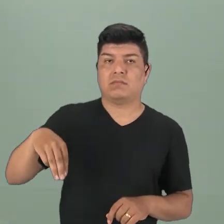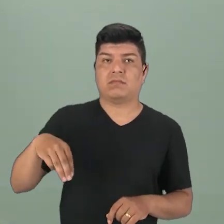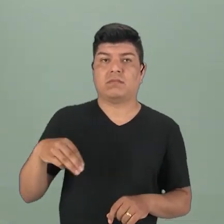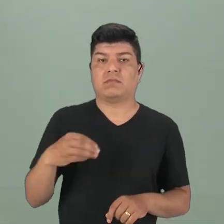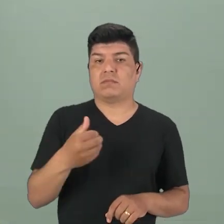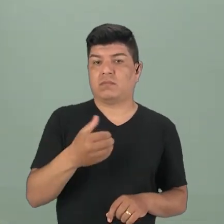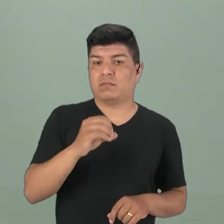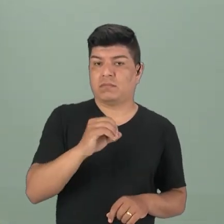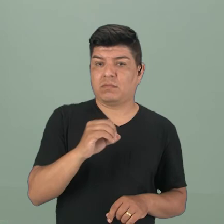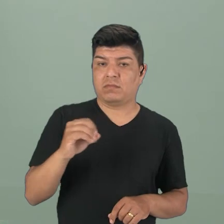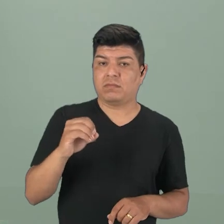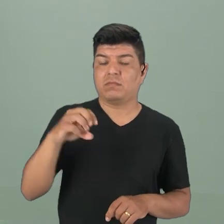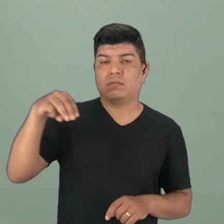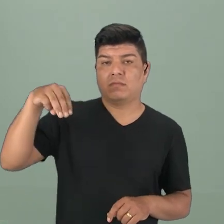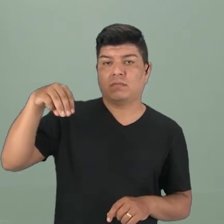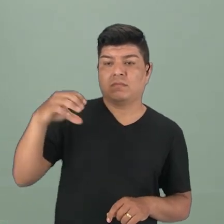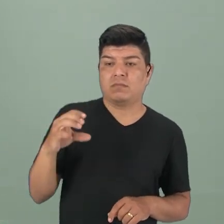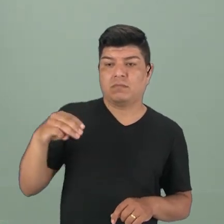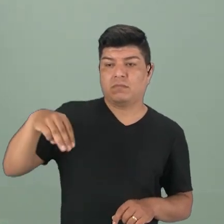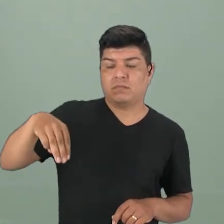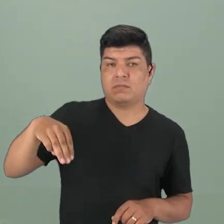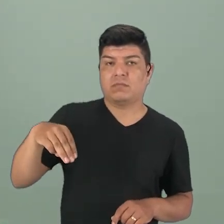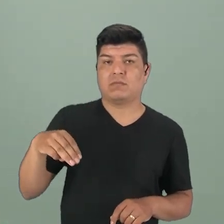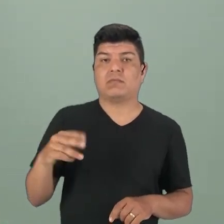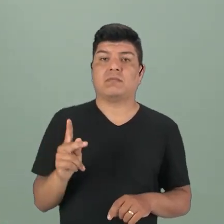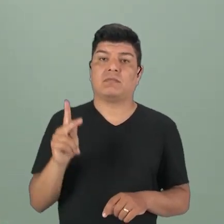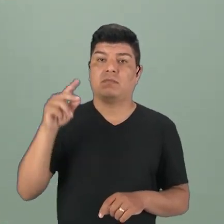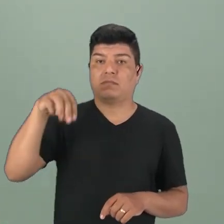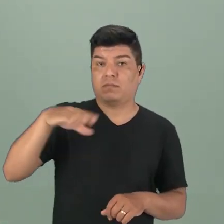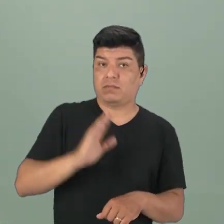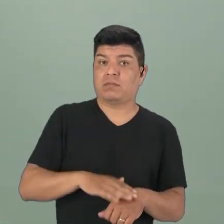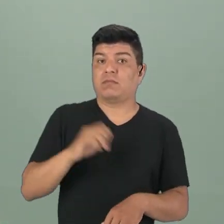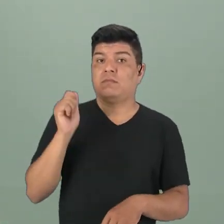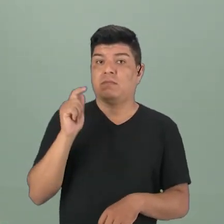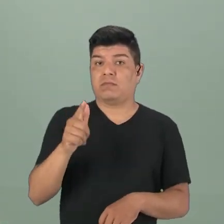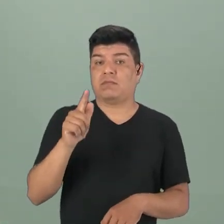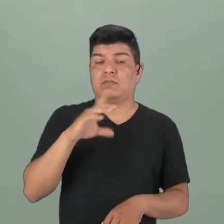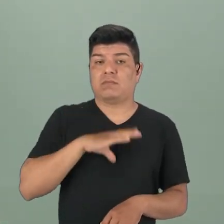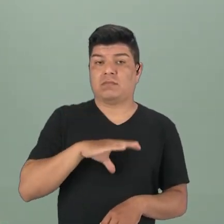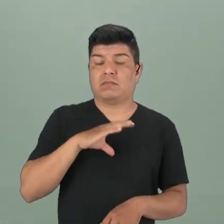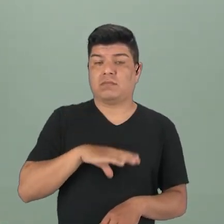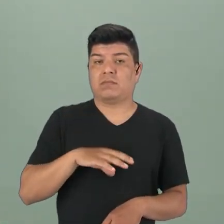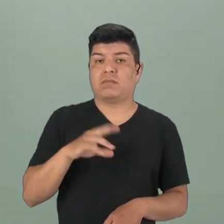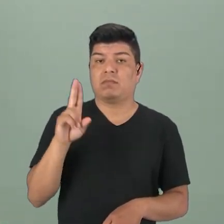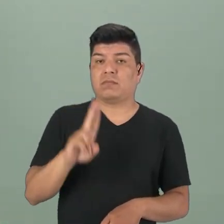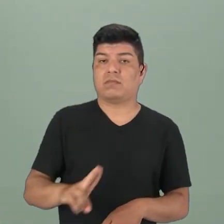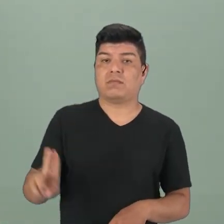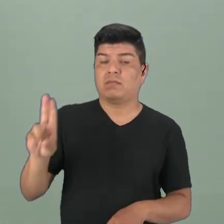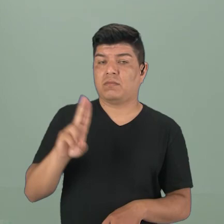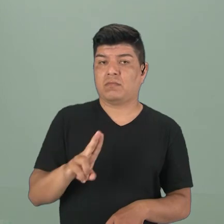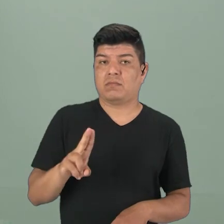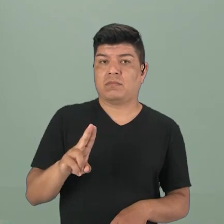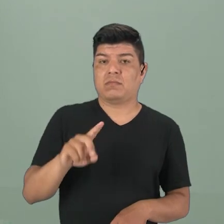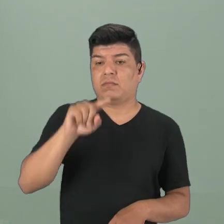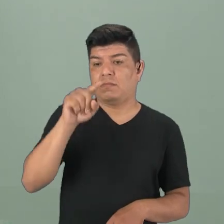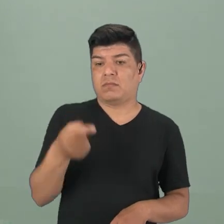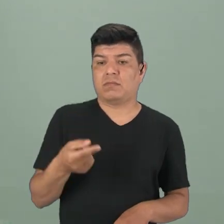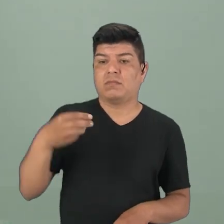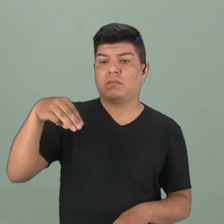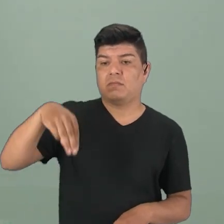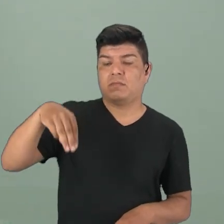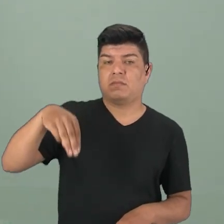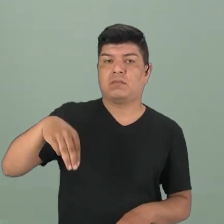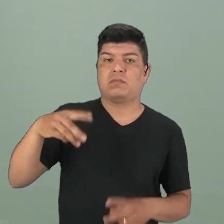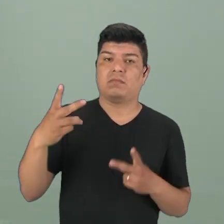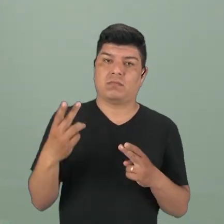100 centímetros. E quando eu falo de quilômetro, que é uma distância maior, que são as cidades, eu uso, né? Que é 1000 metros, aí